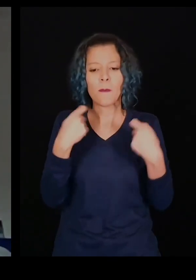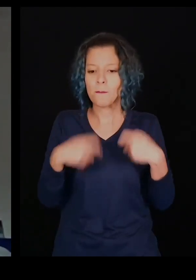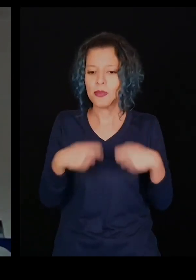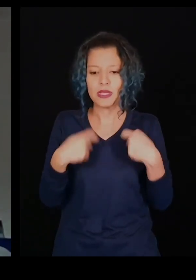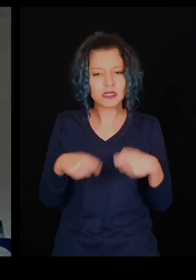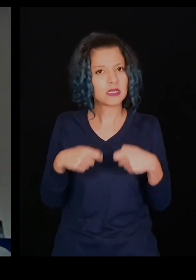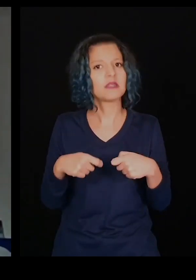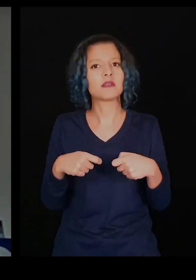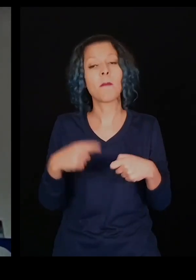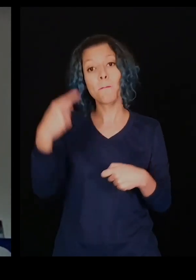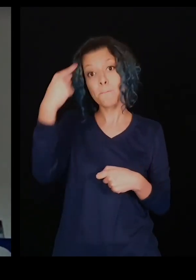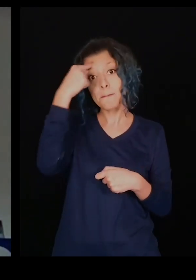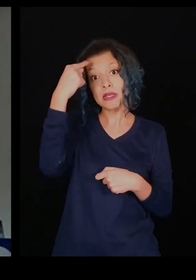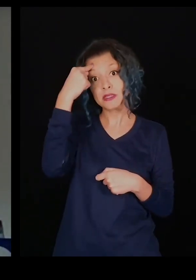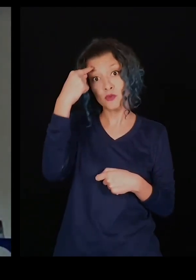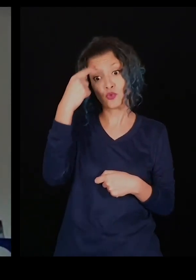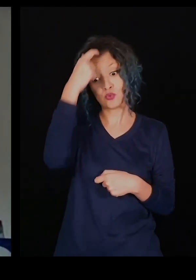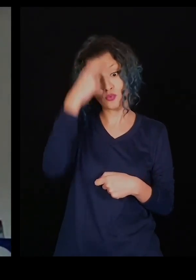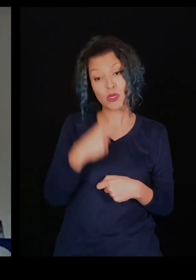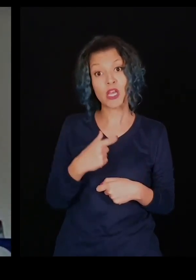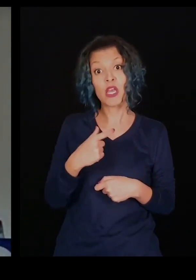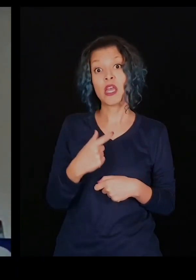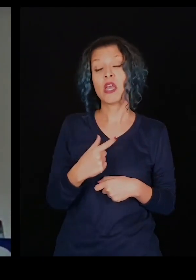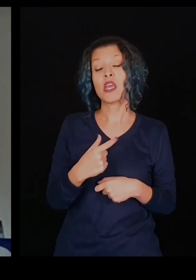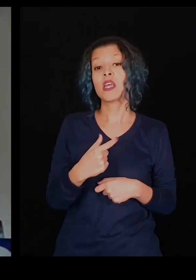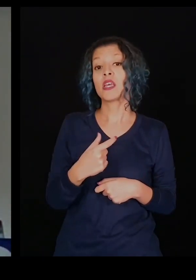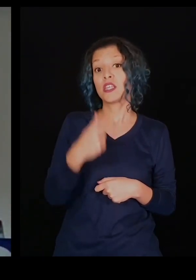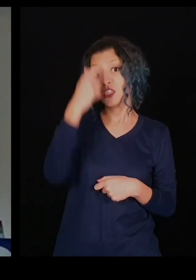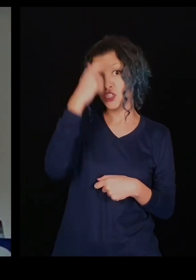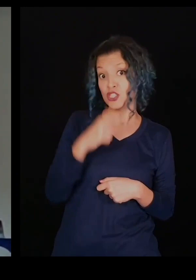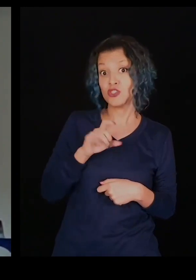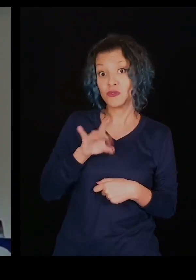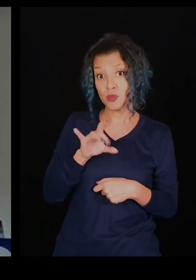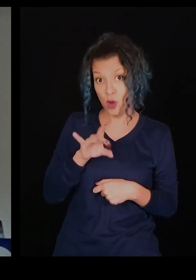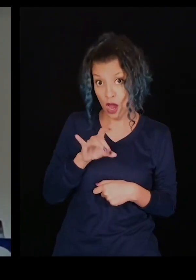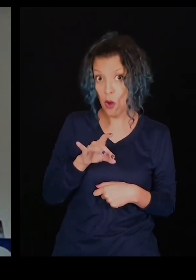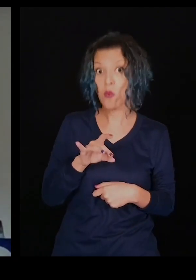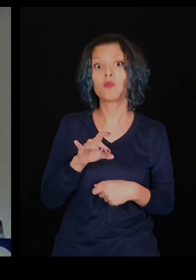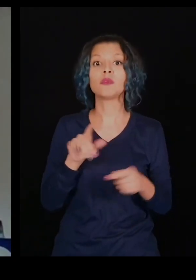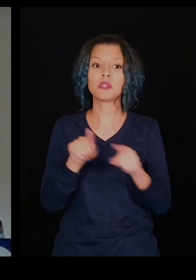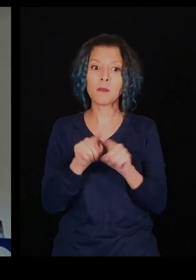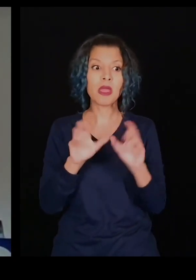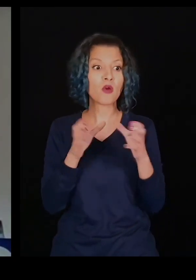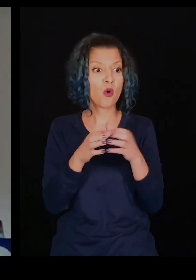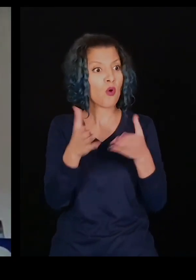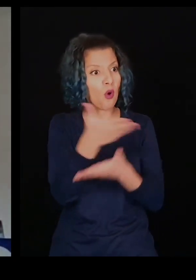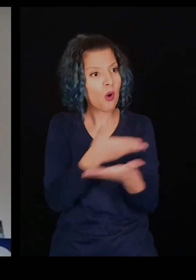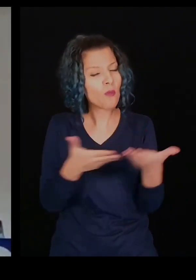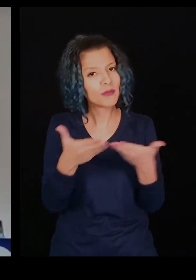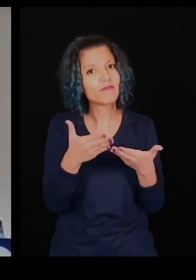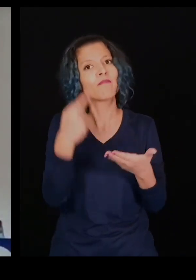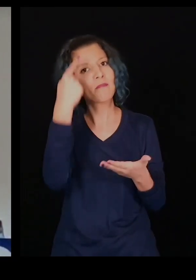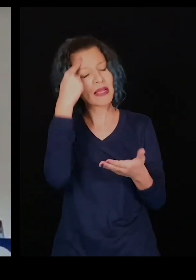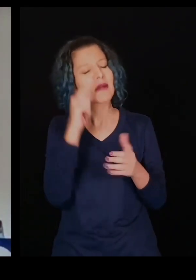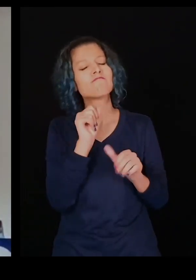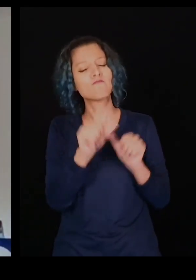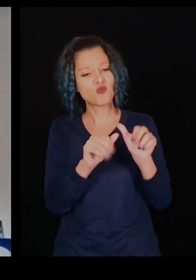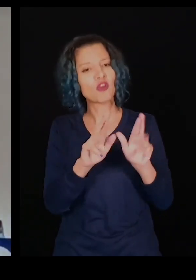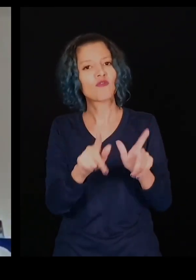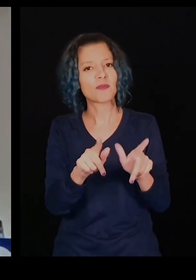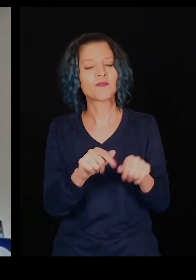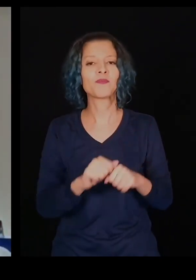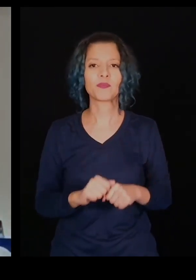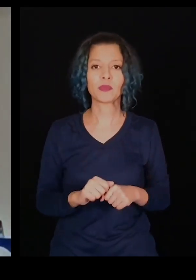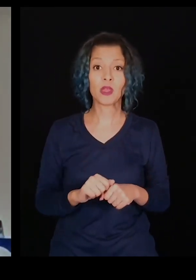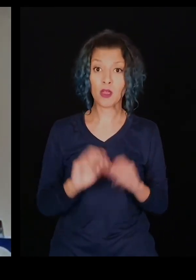vista mais comunitário. A minha relação com a equipe, com o time, do ponto de vista profissional, ela